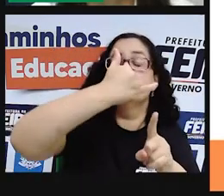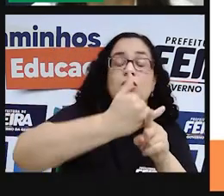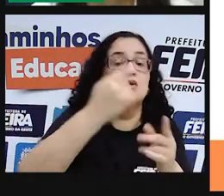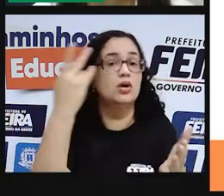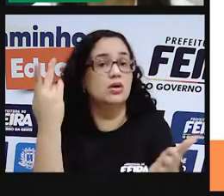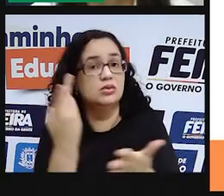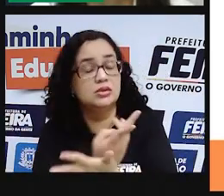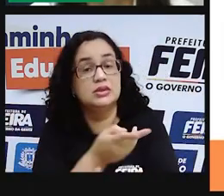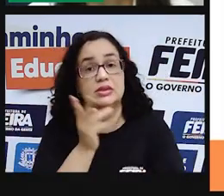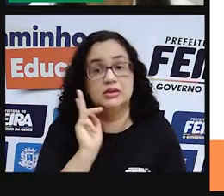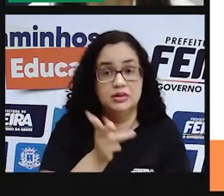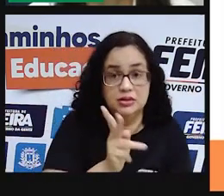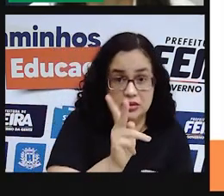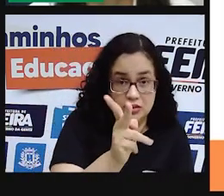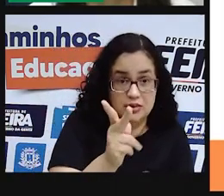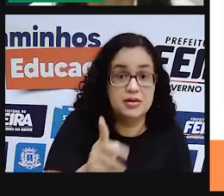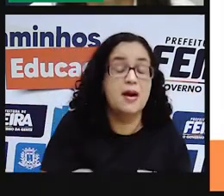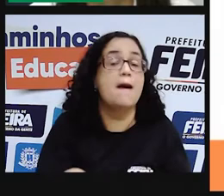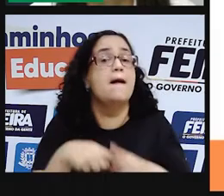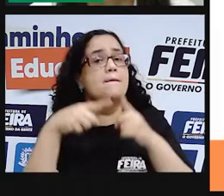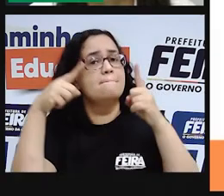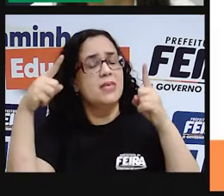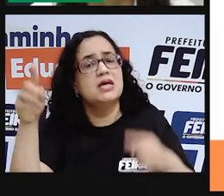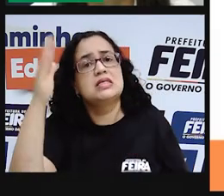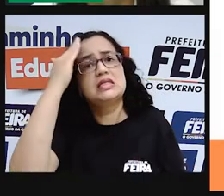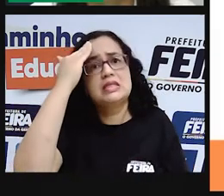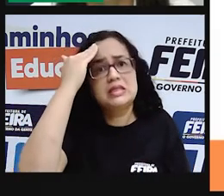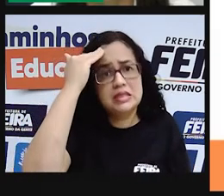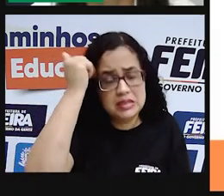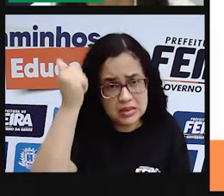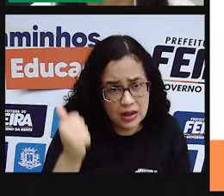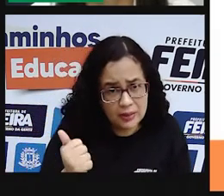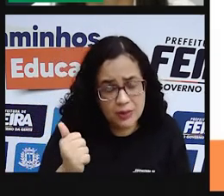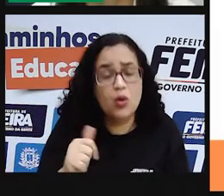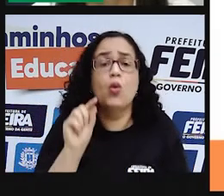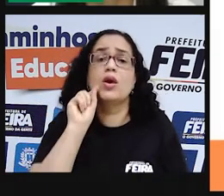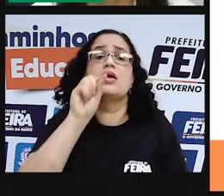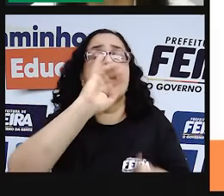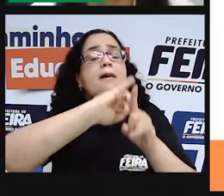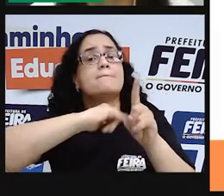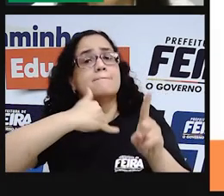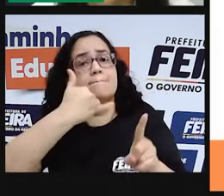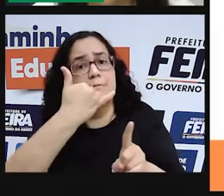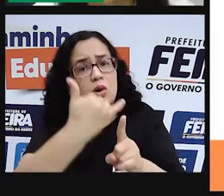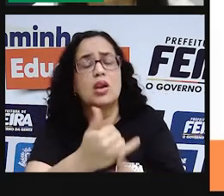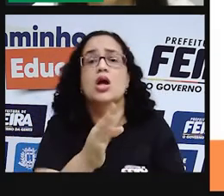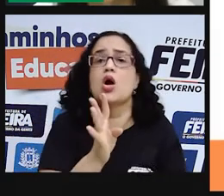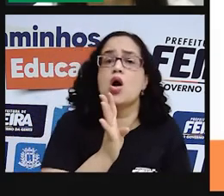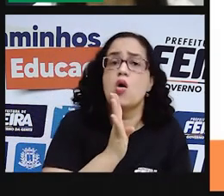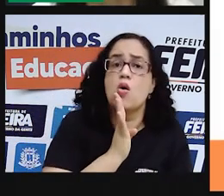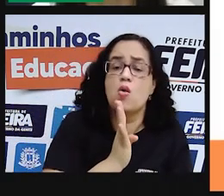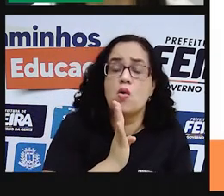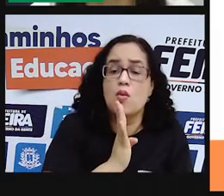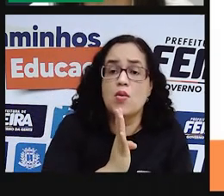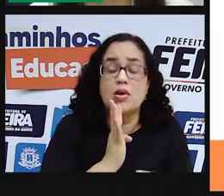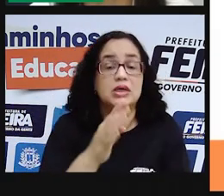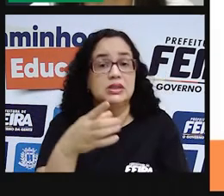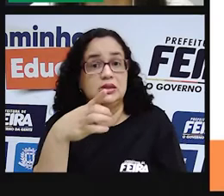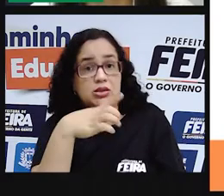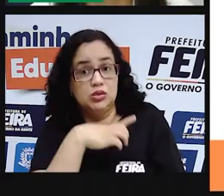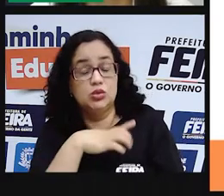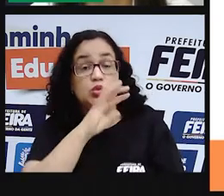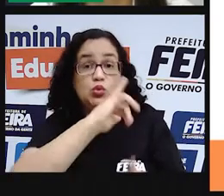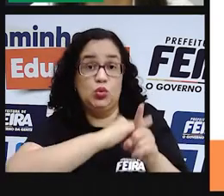muita frequência. Mas assim, você sabe realmente o que é bullying? Você conhece as formas existentes